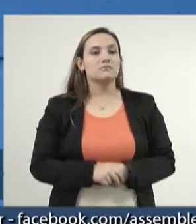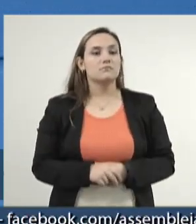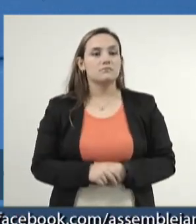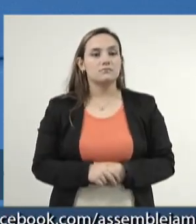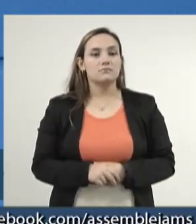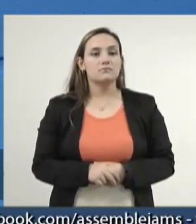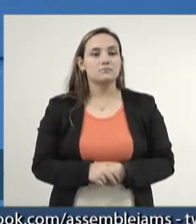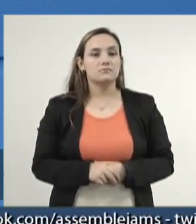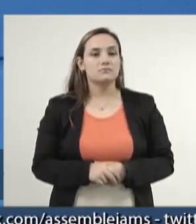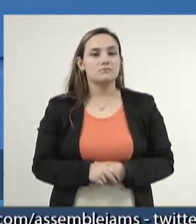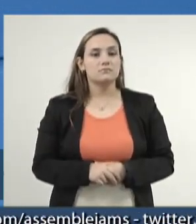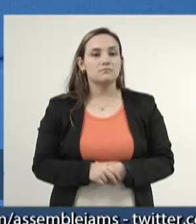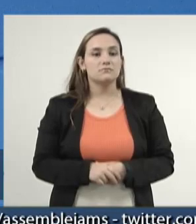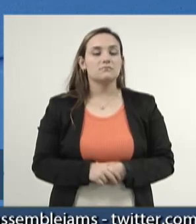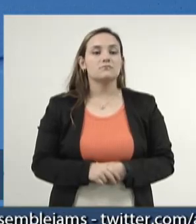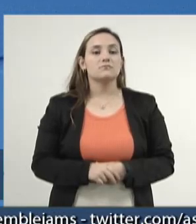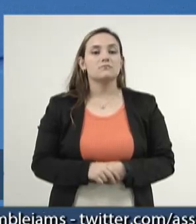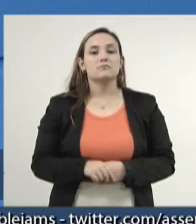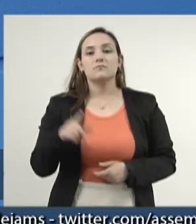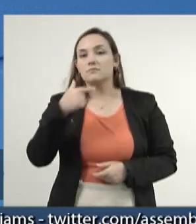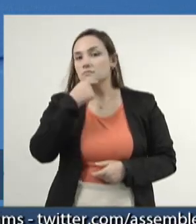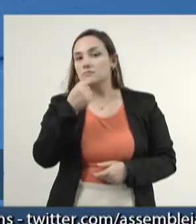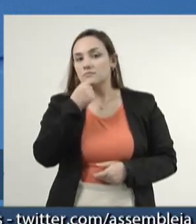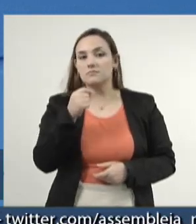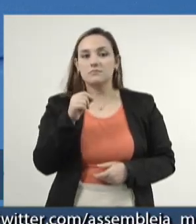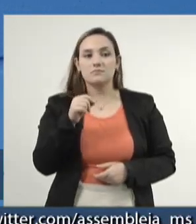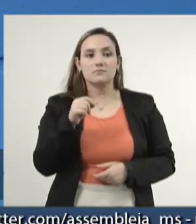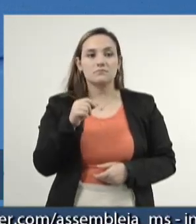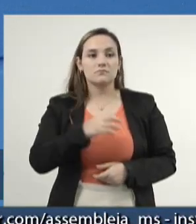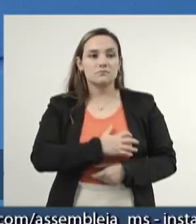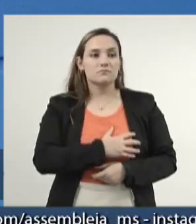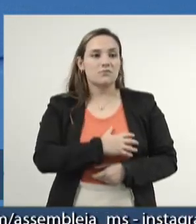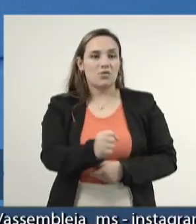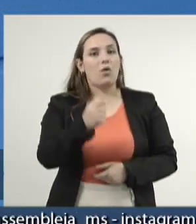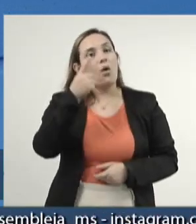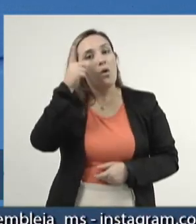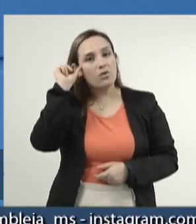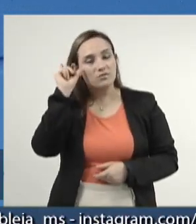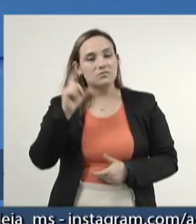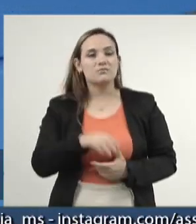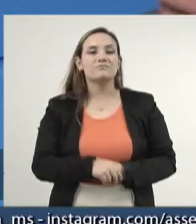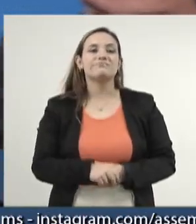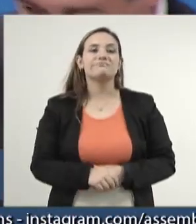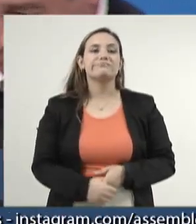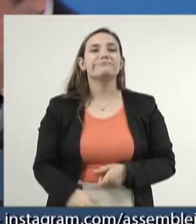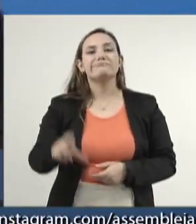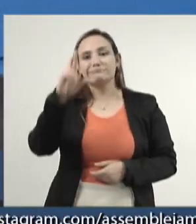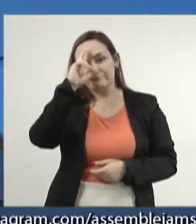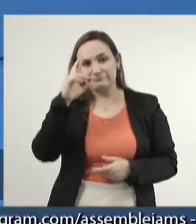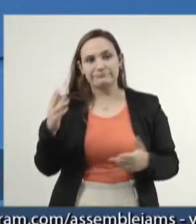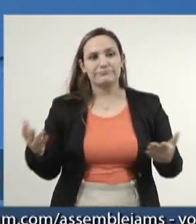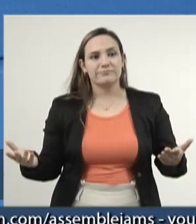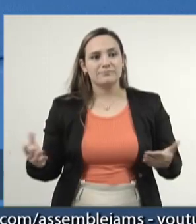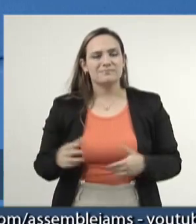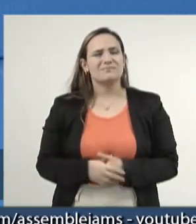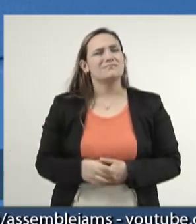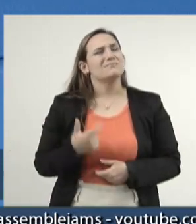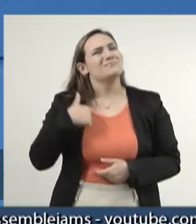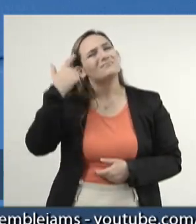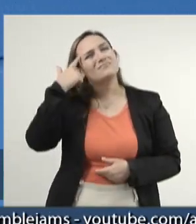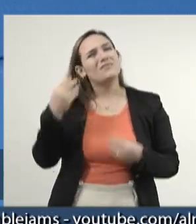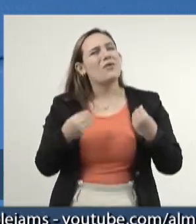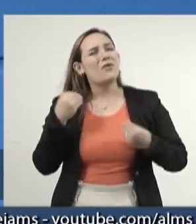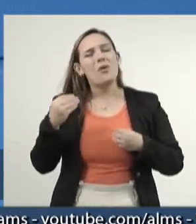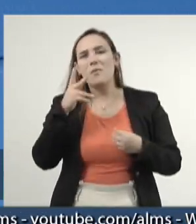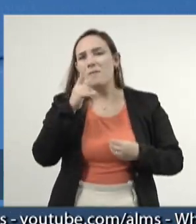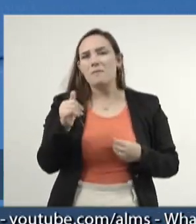Ratier Júnior, né, que infelizmente suicidou ontem, meio-dia, e eu fiquei a imaginar a tristeza